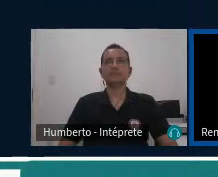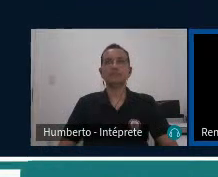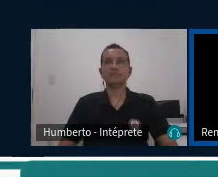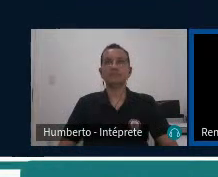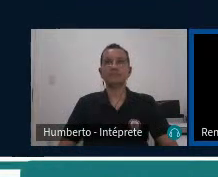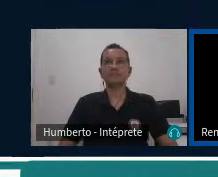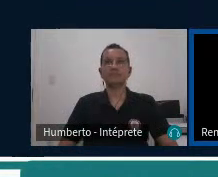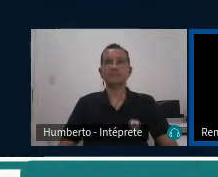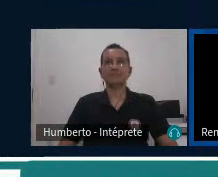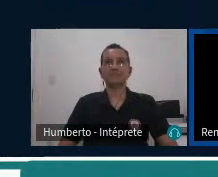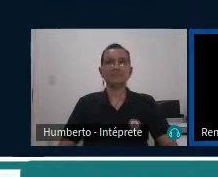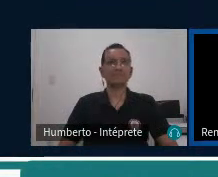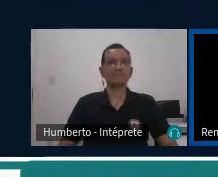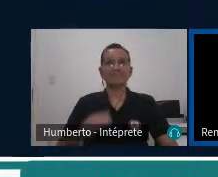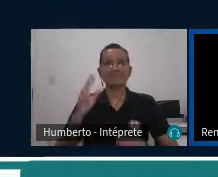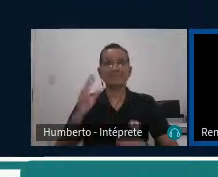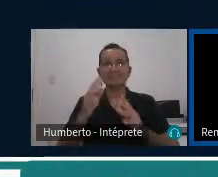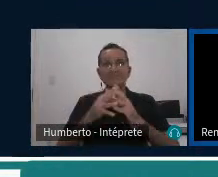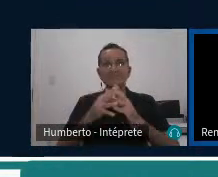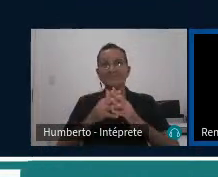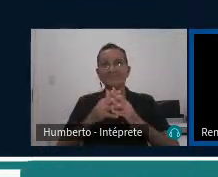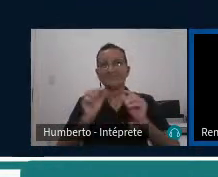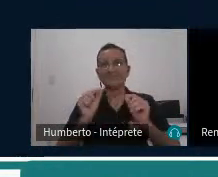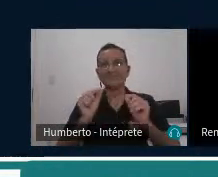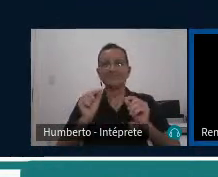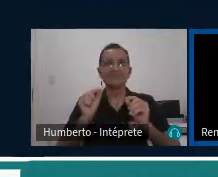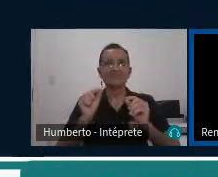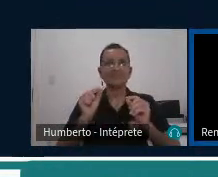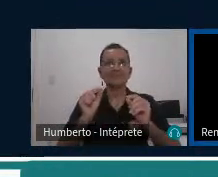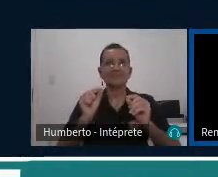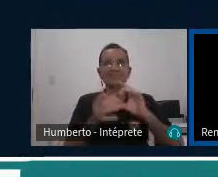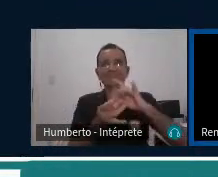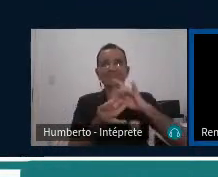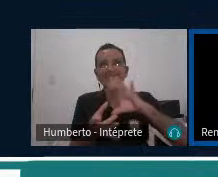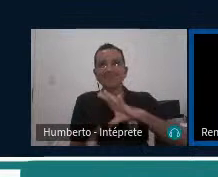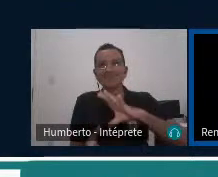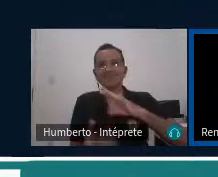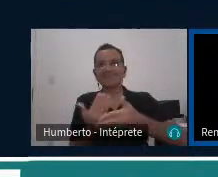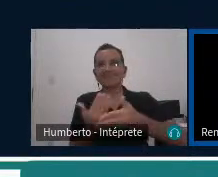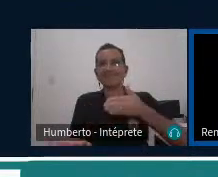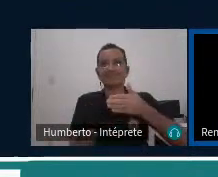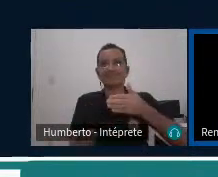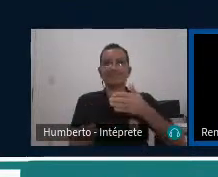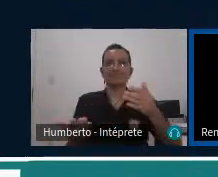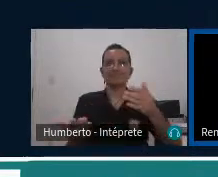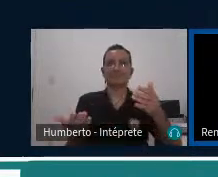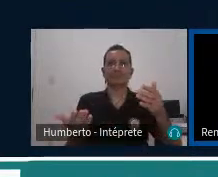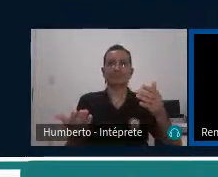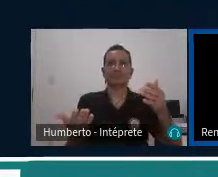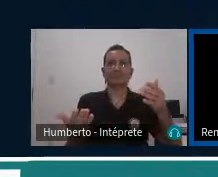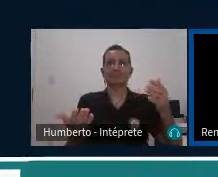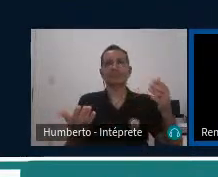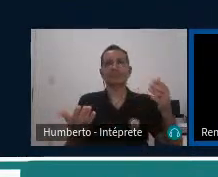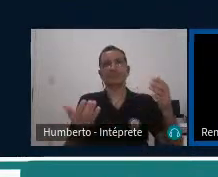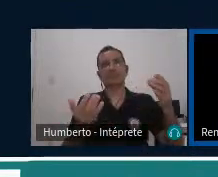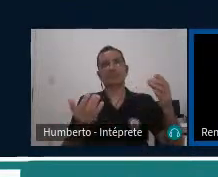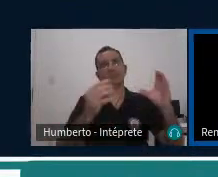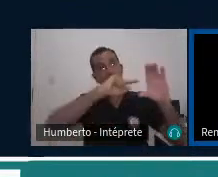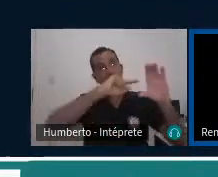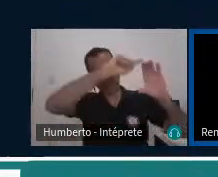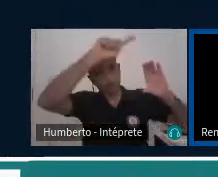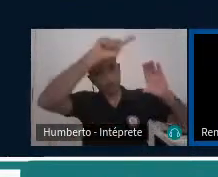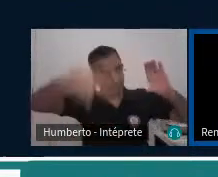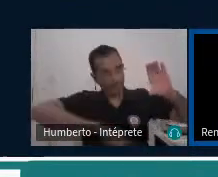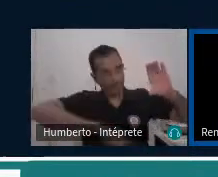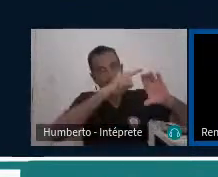estava mesmo? A gente estava em rotação é igual a um comprimento inteiro do círculo. Uma rotação por segundo